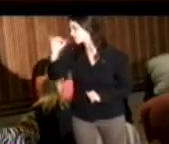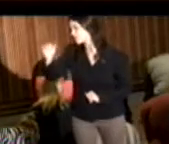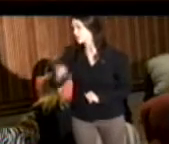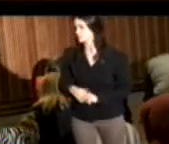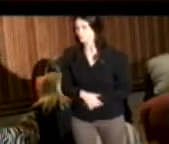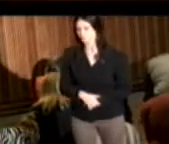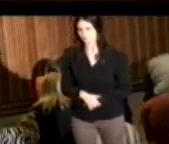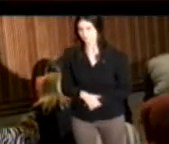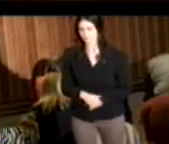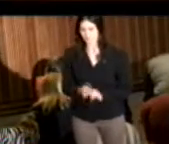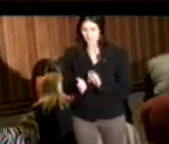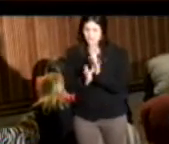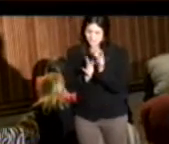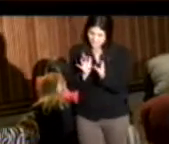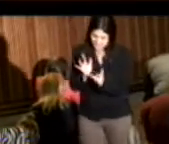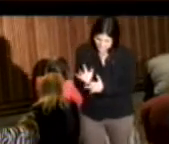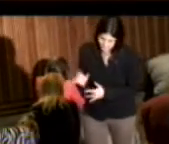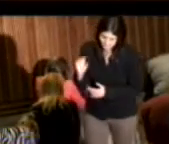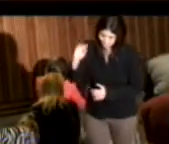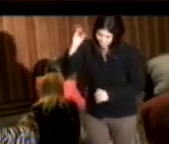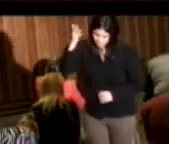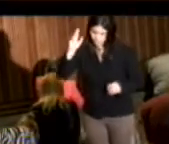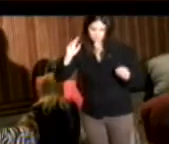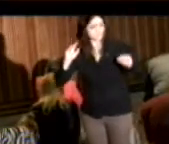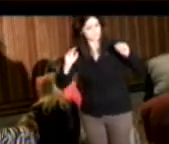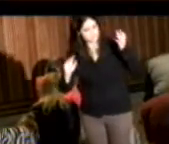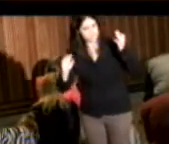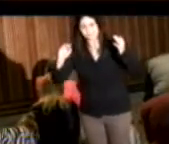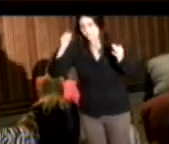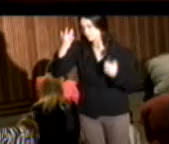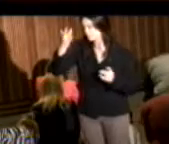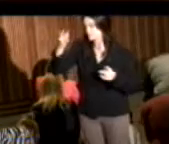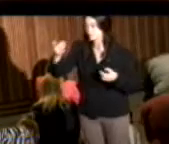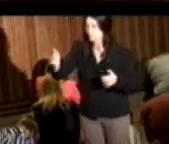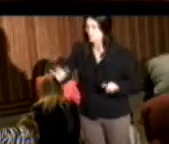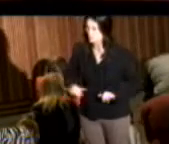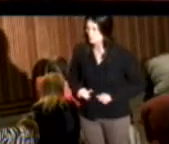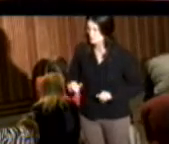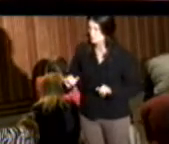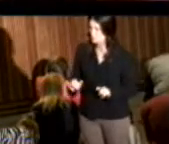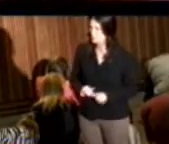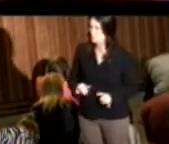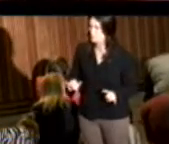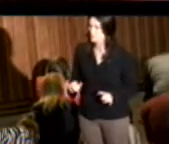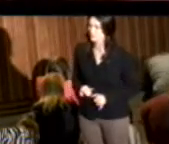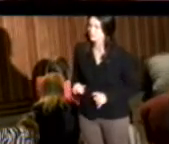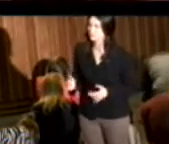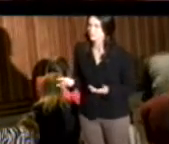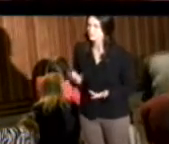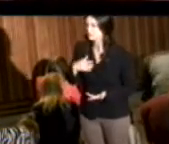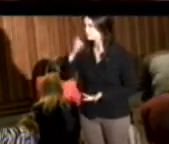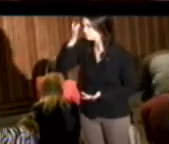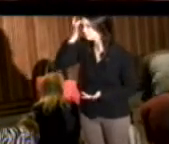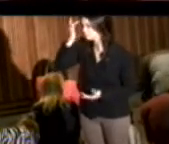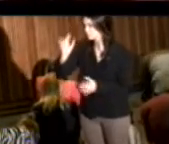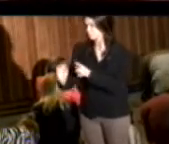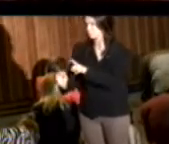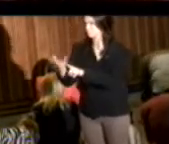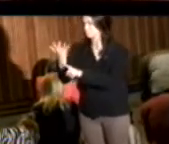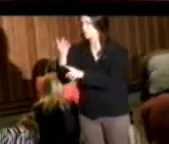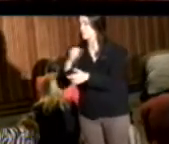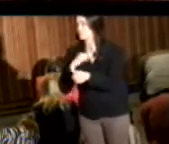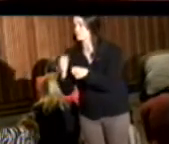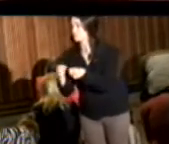coração, aconteceu isso, aconteceu aquilo, está doendo, eu não sei como lidar com isso,